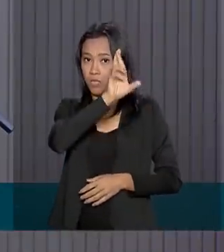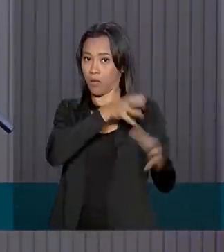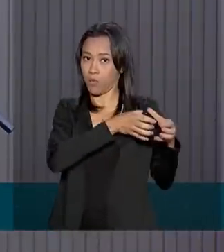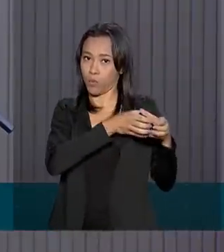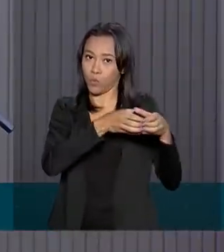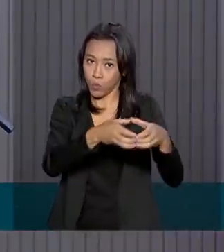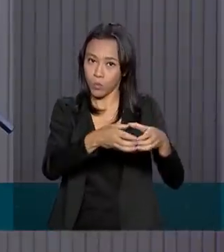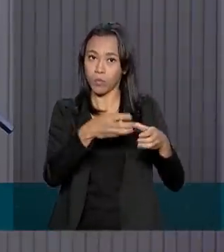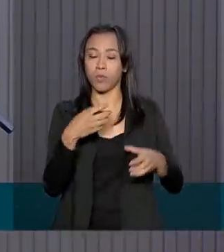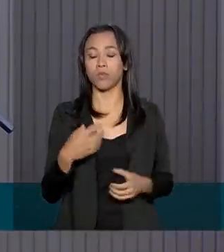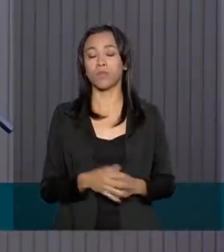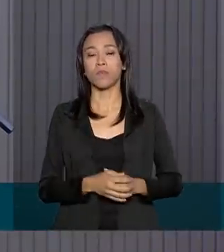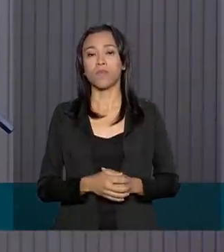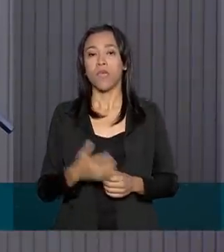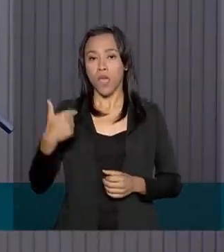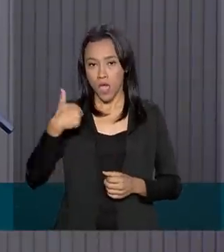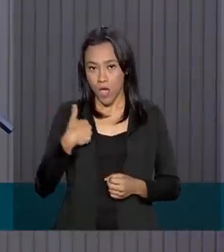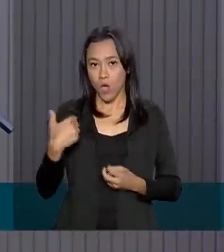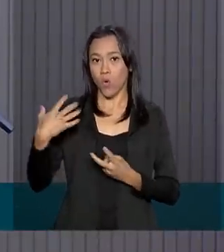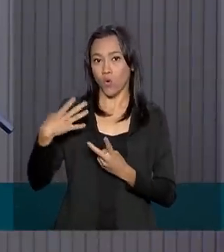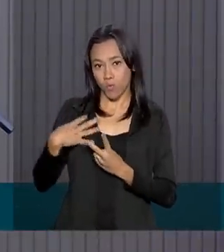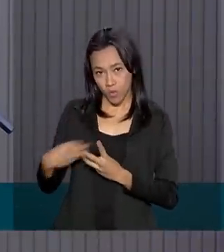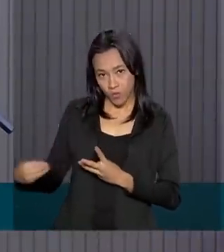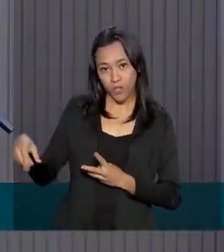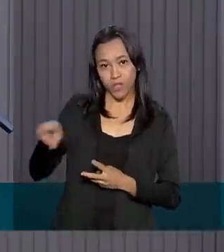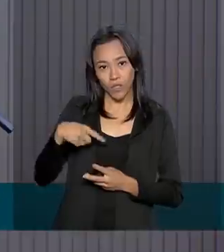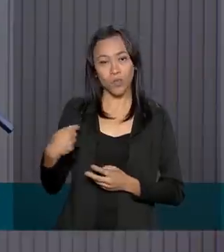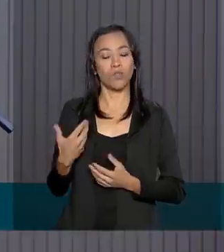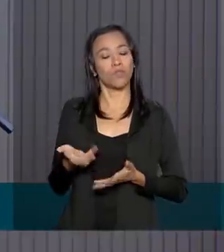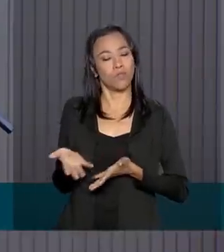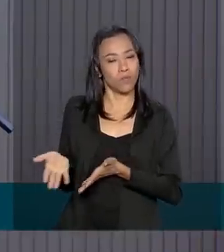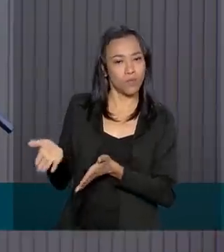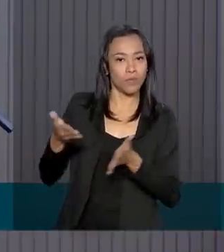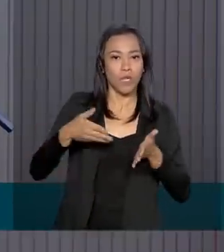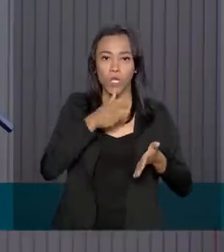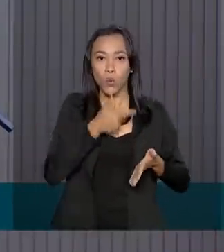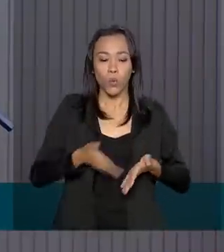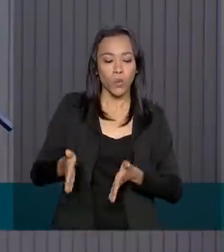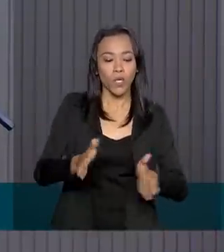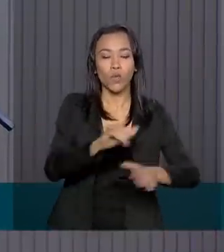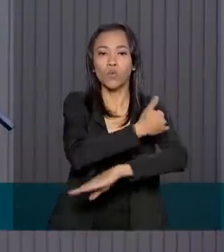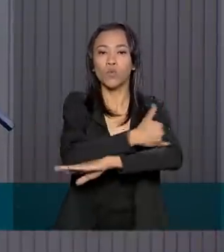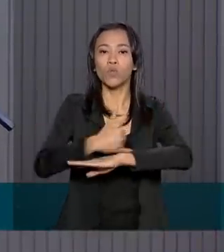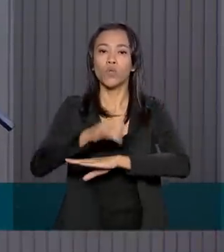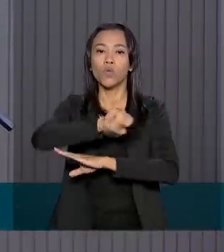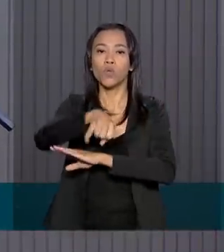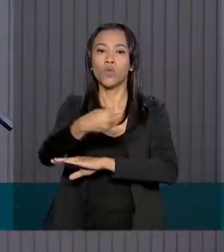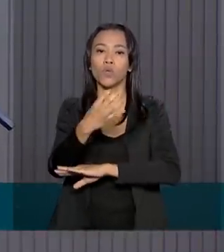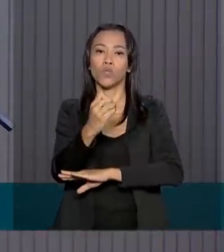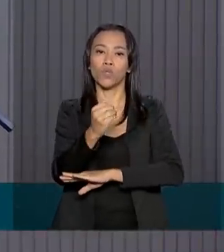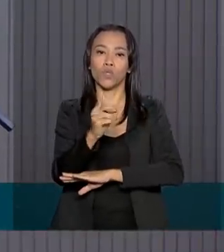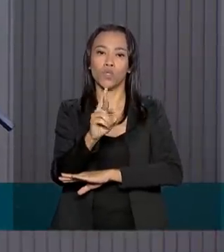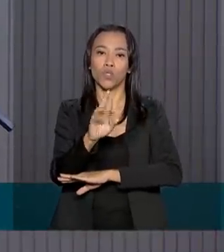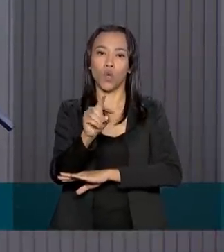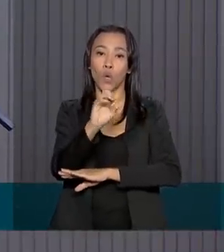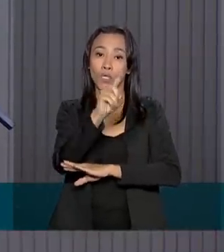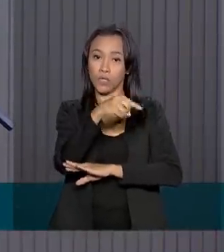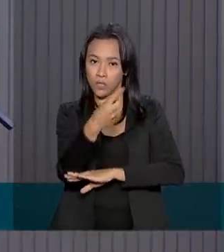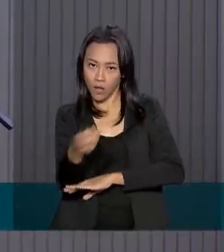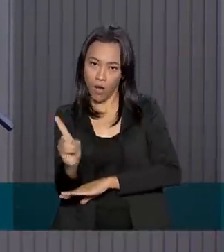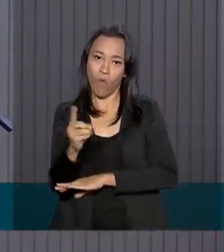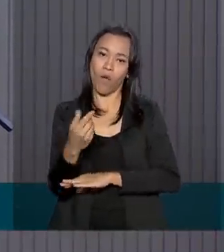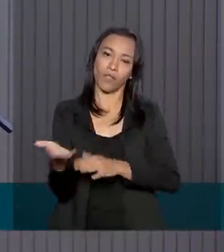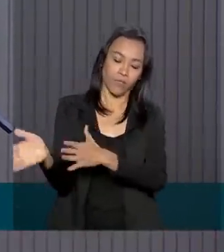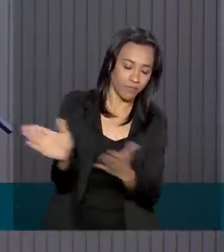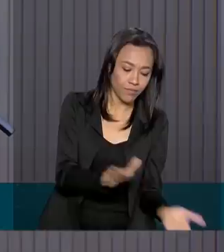fez com que nós, eu e meus filhos, descêssemos nas águas do Rio Jordão. Tocou minha alma aquela ida